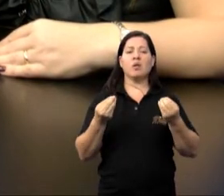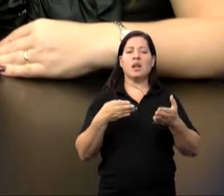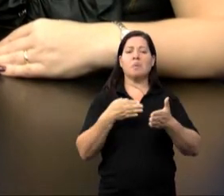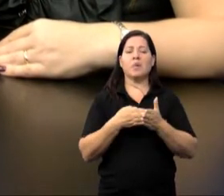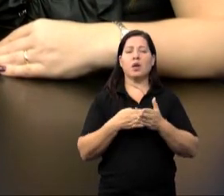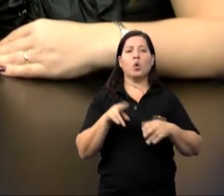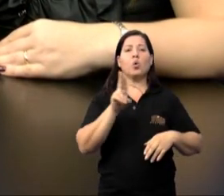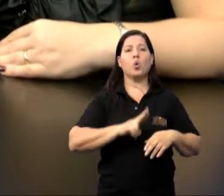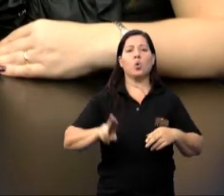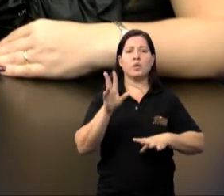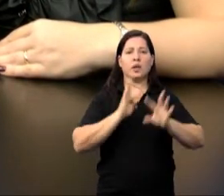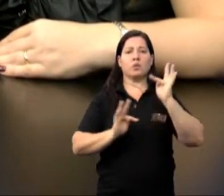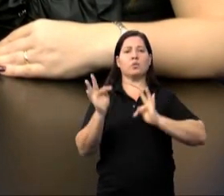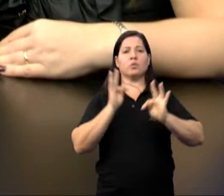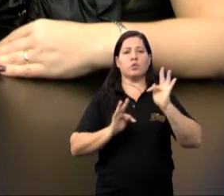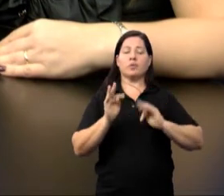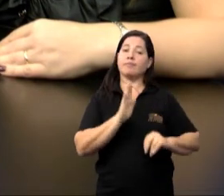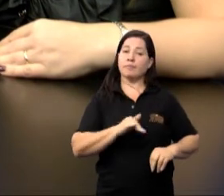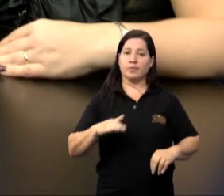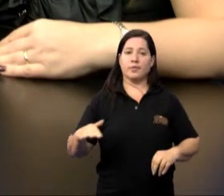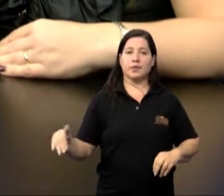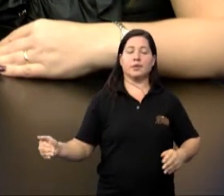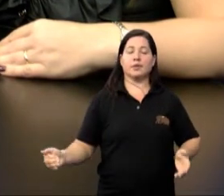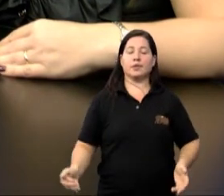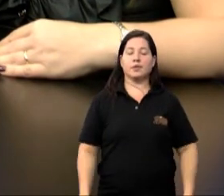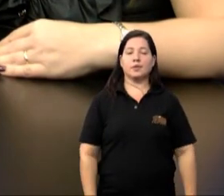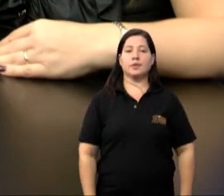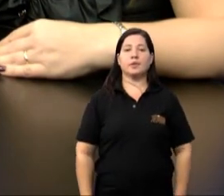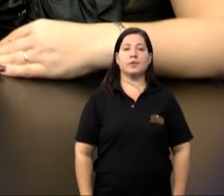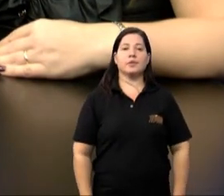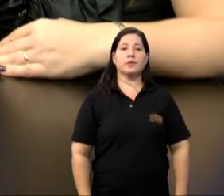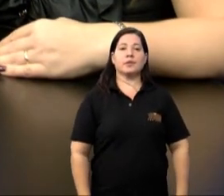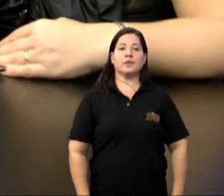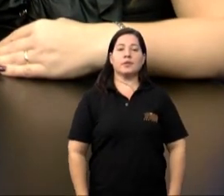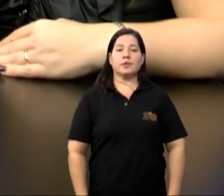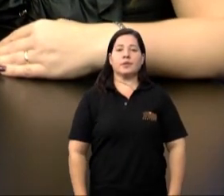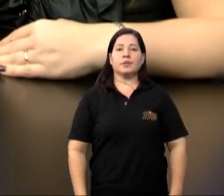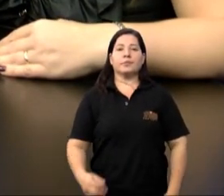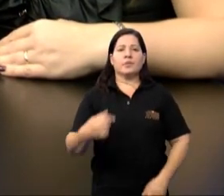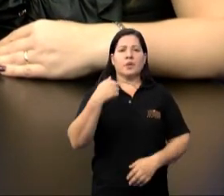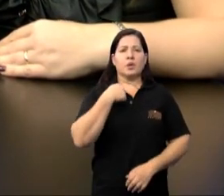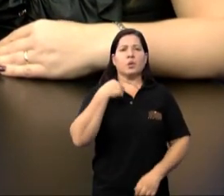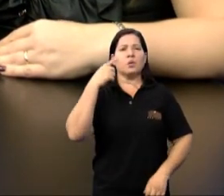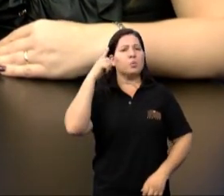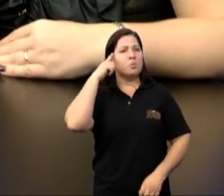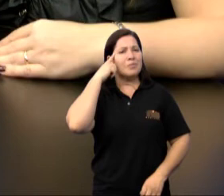tecnologia para a criança? Dá para eu pensar como pai,